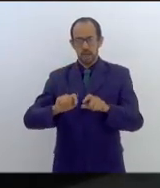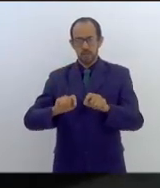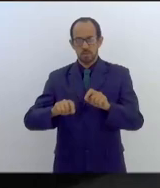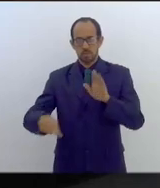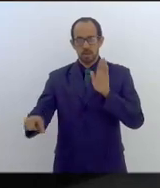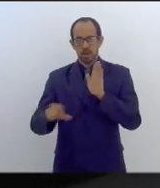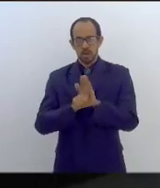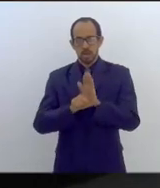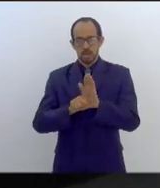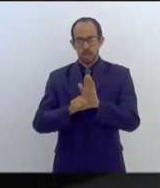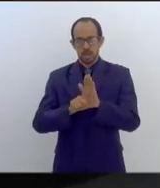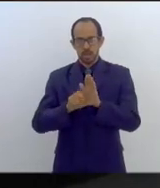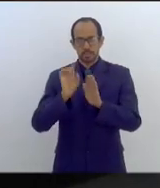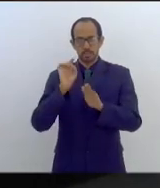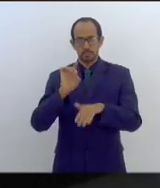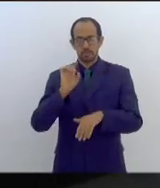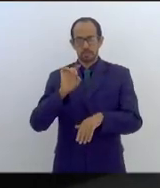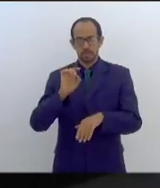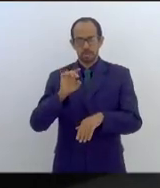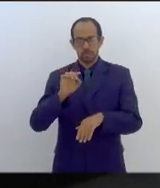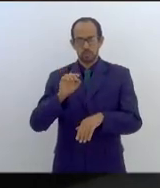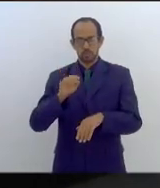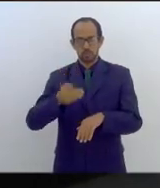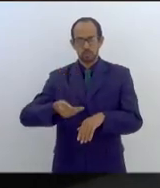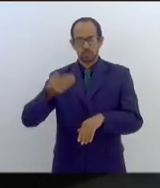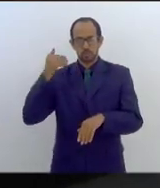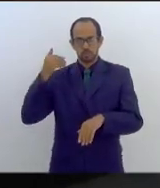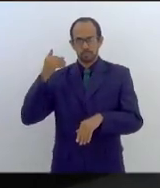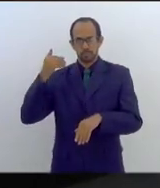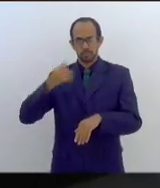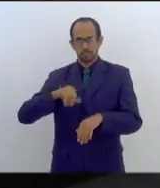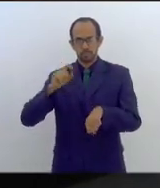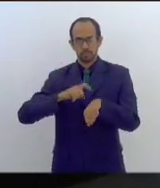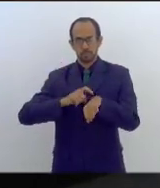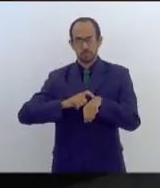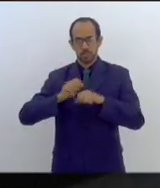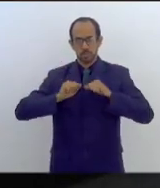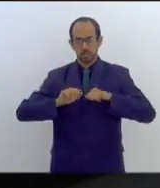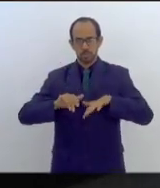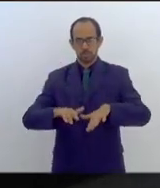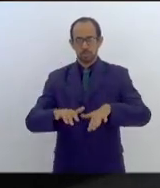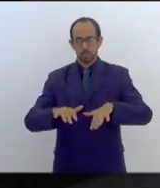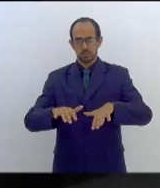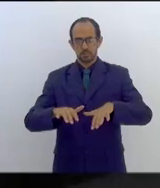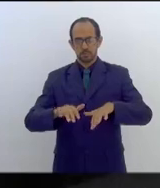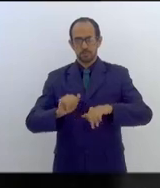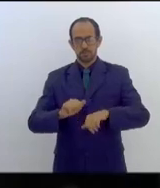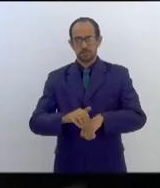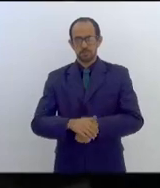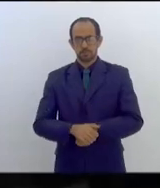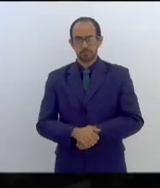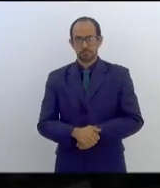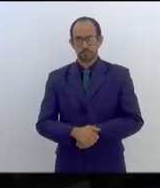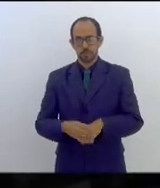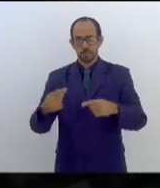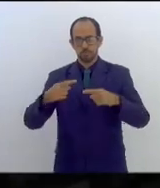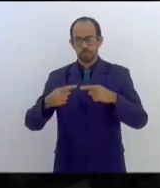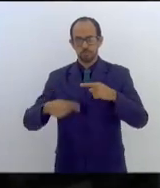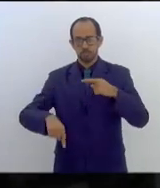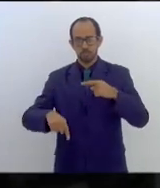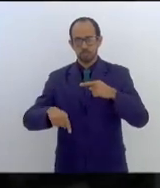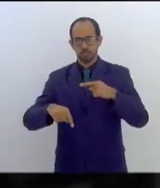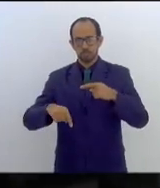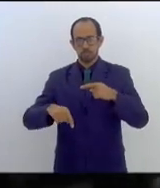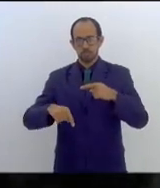uma lei específica da época da pandemia que está impedindo a